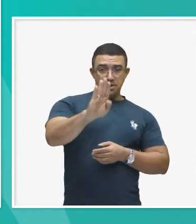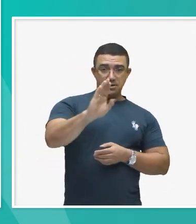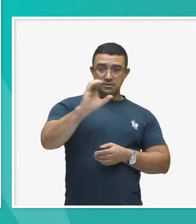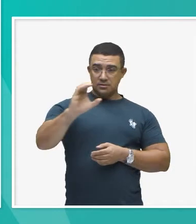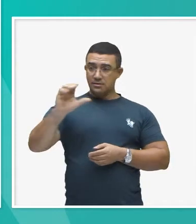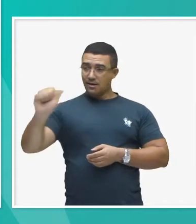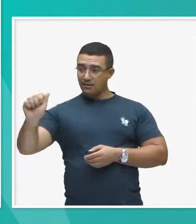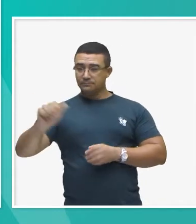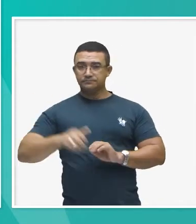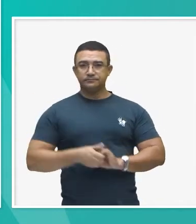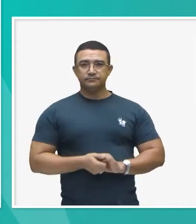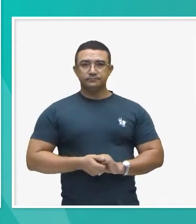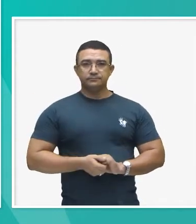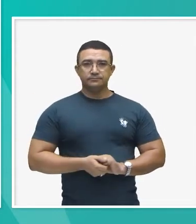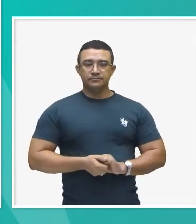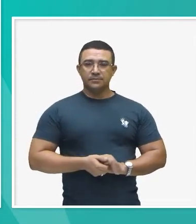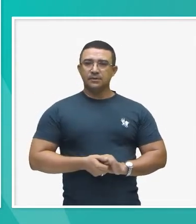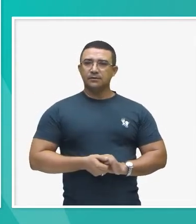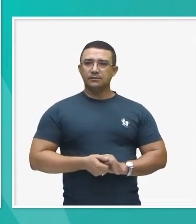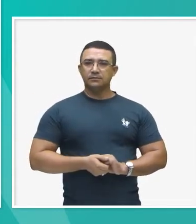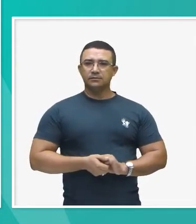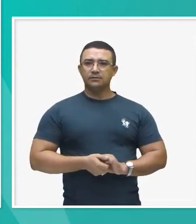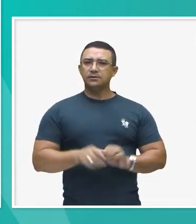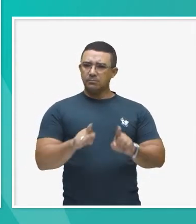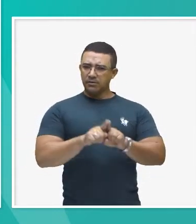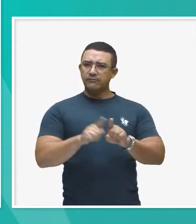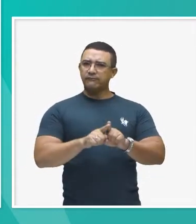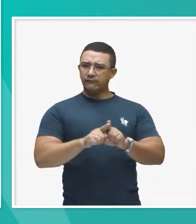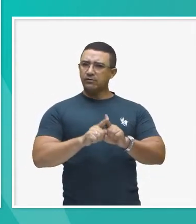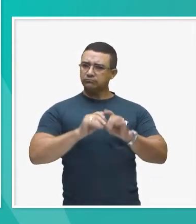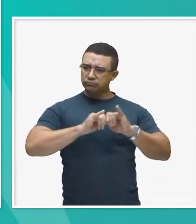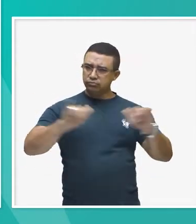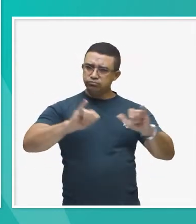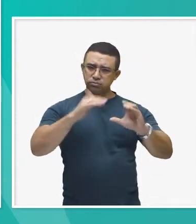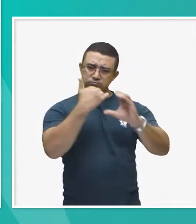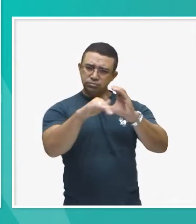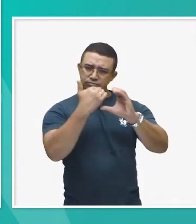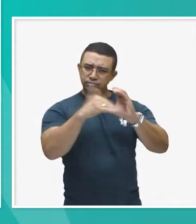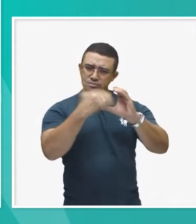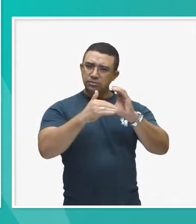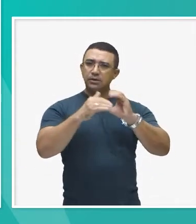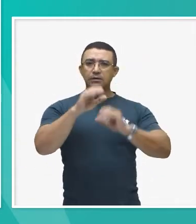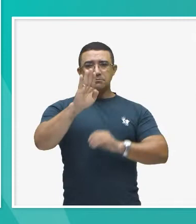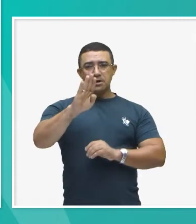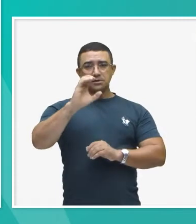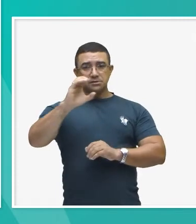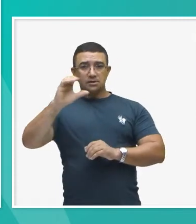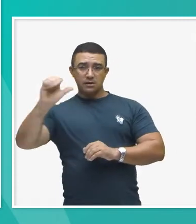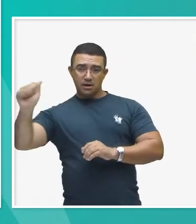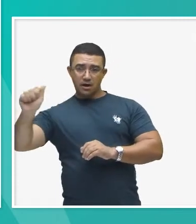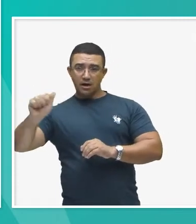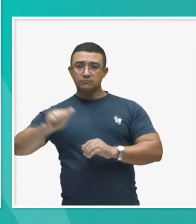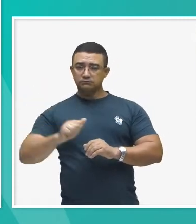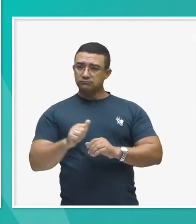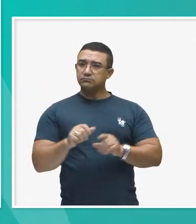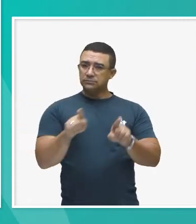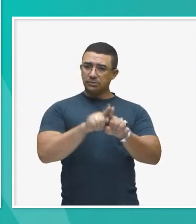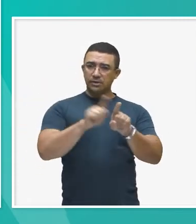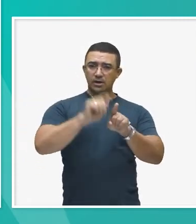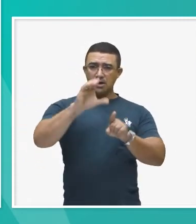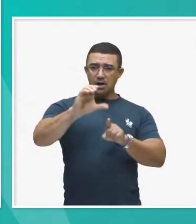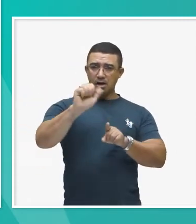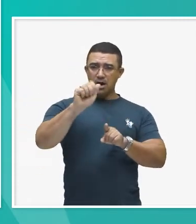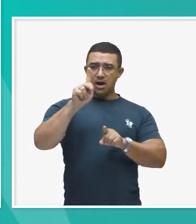tem Amundá 12 dizendo também que é BCA. Capiranga 13 também ali dizendo que é BCA.